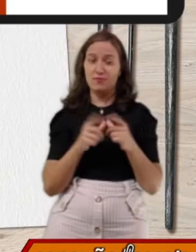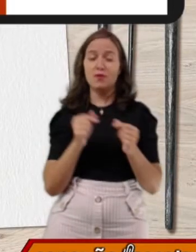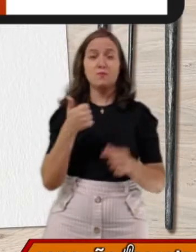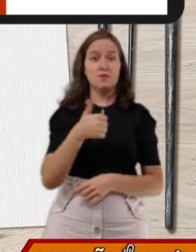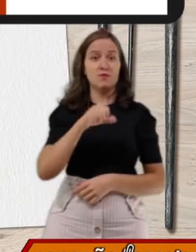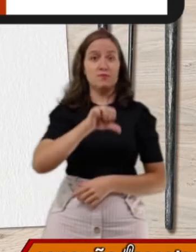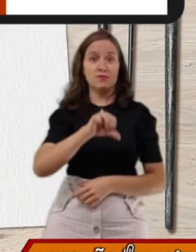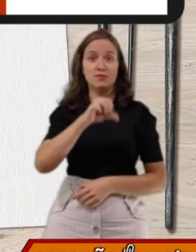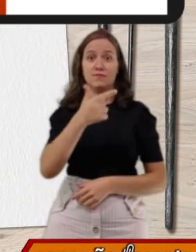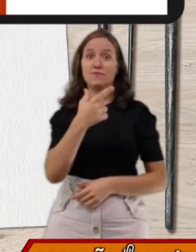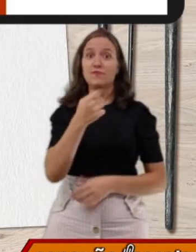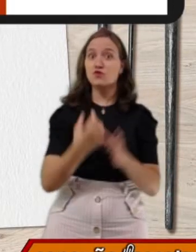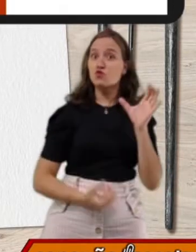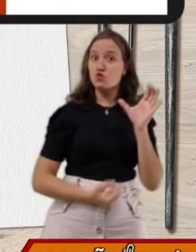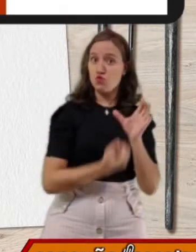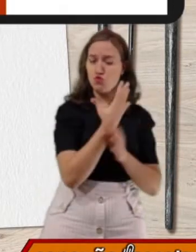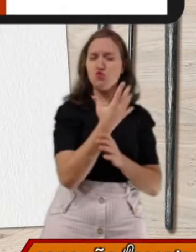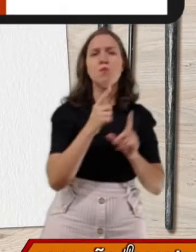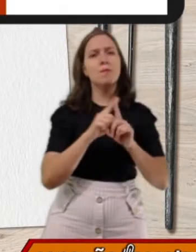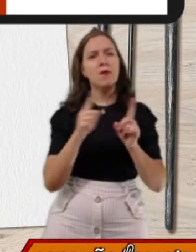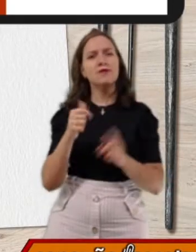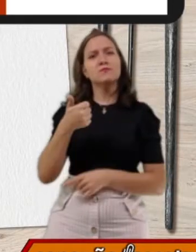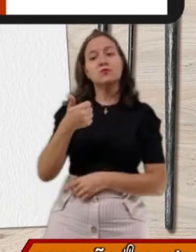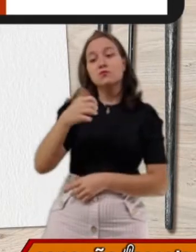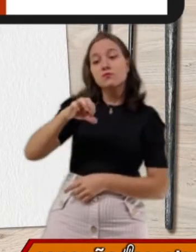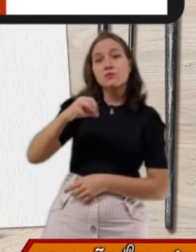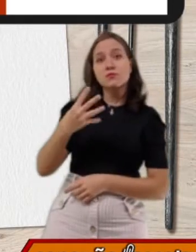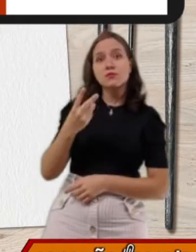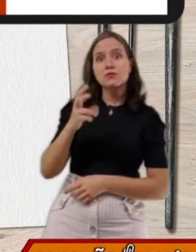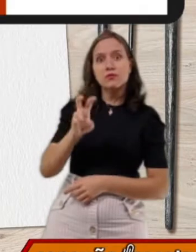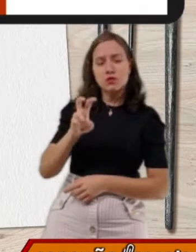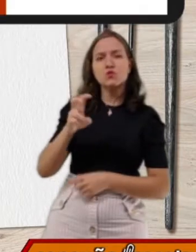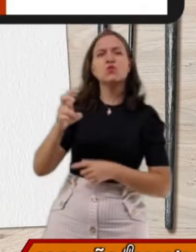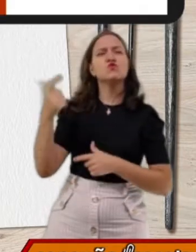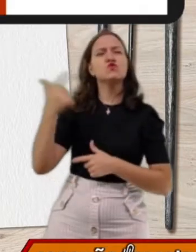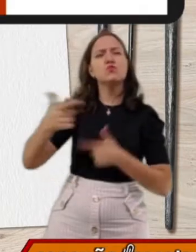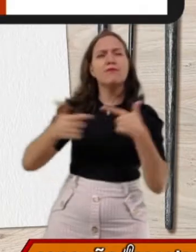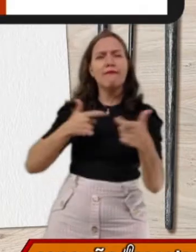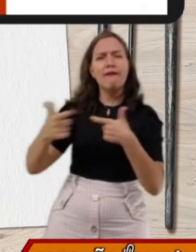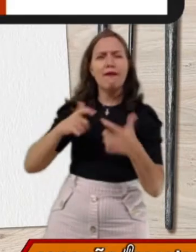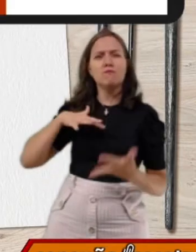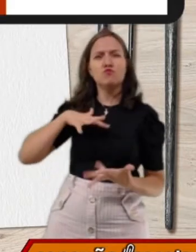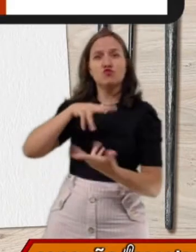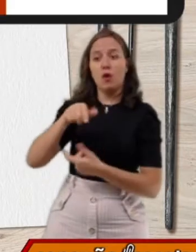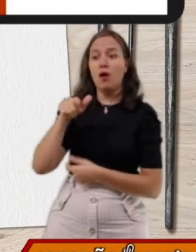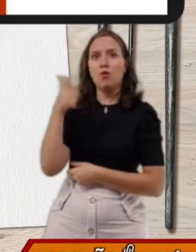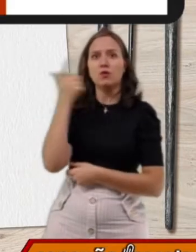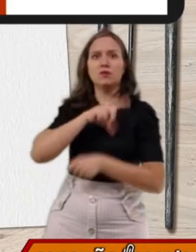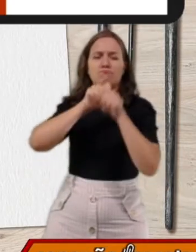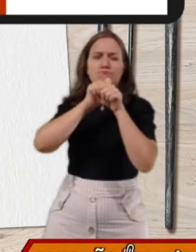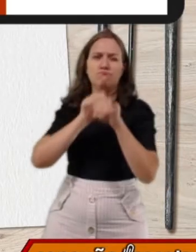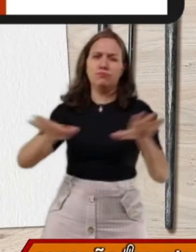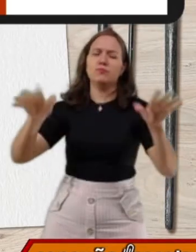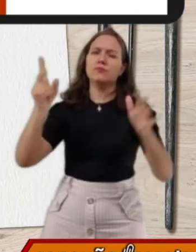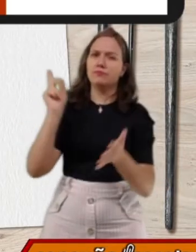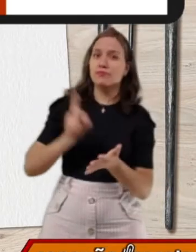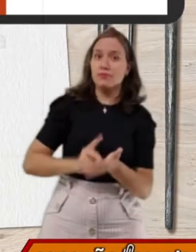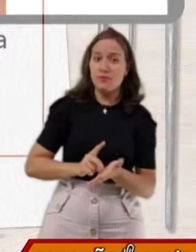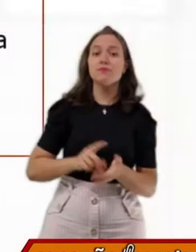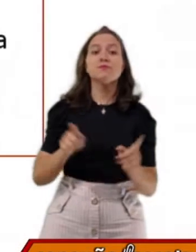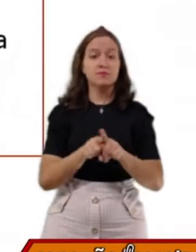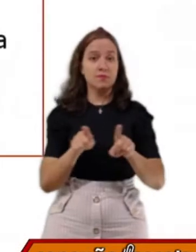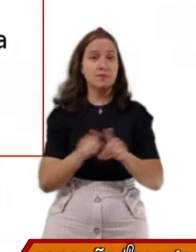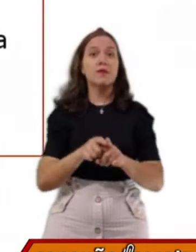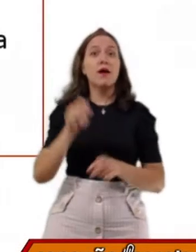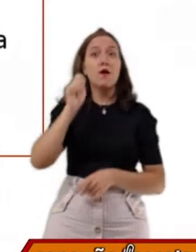após 1945 após a 2ª grande Guerra Mundial falamos ainda do osamu tezuka E